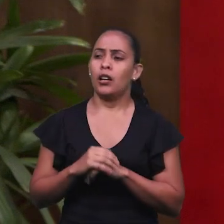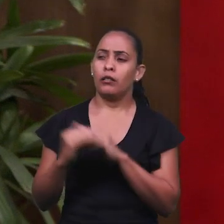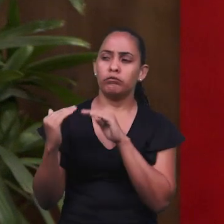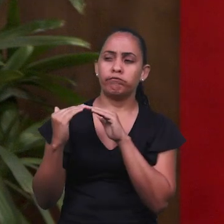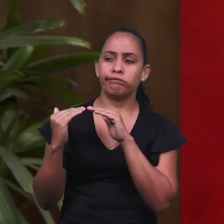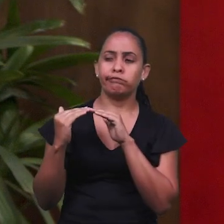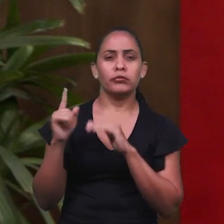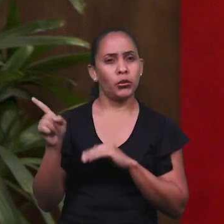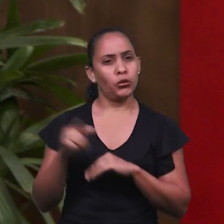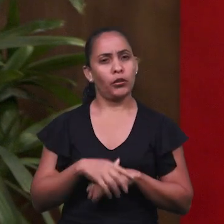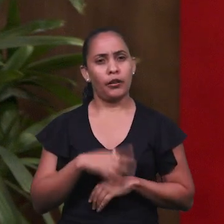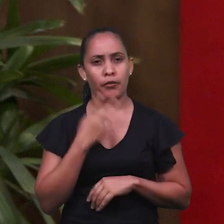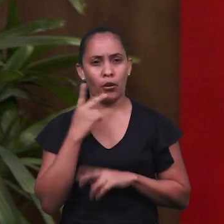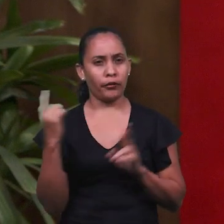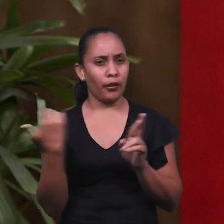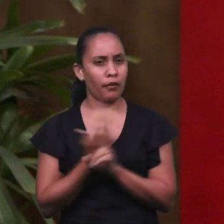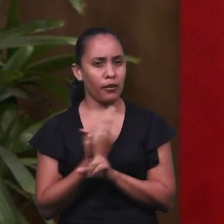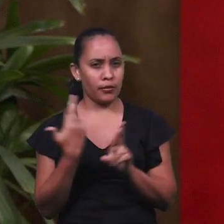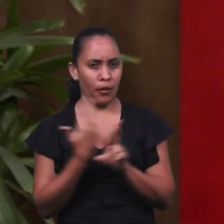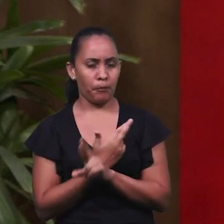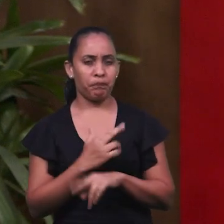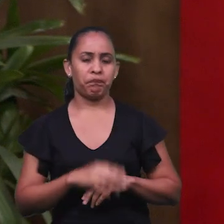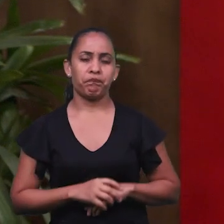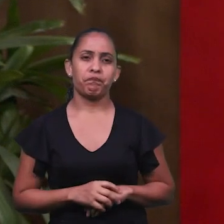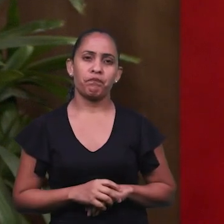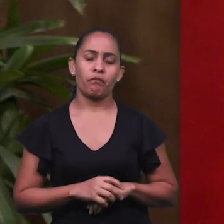salmo. Asaf era